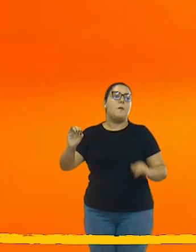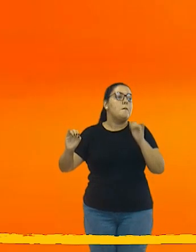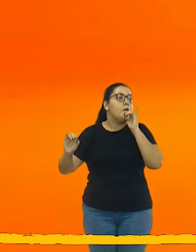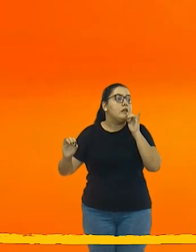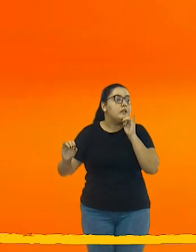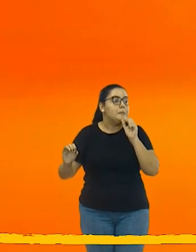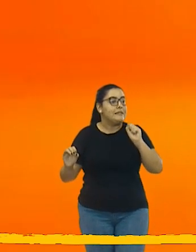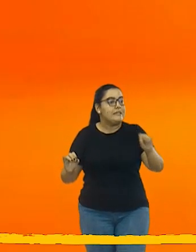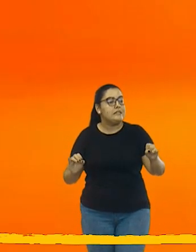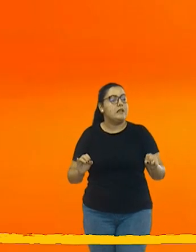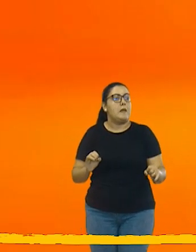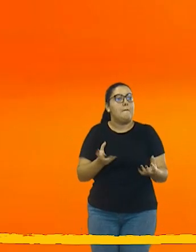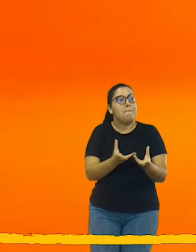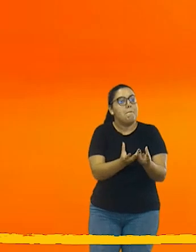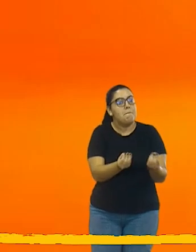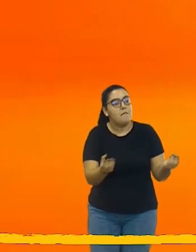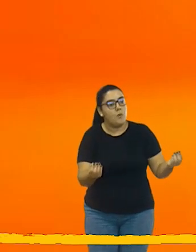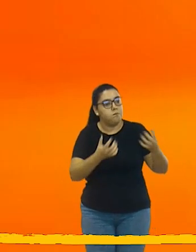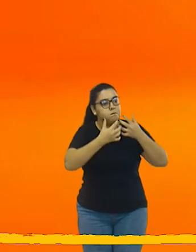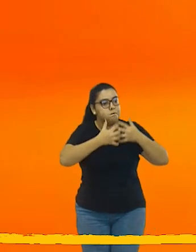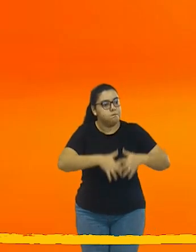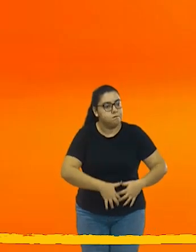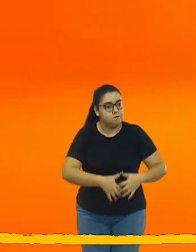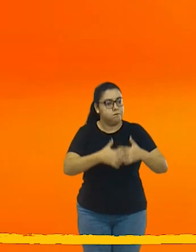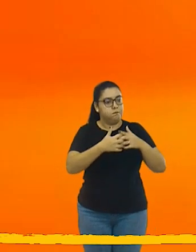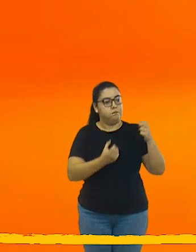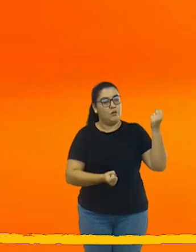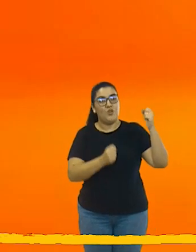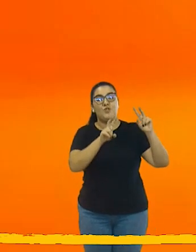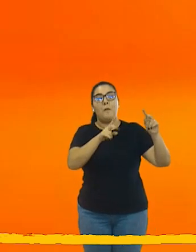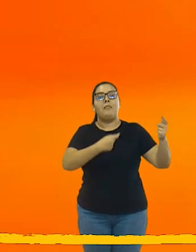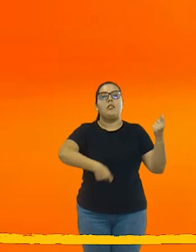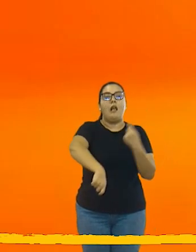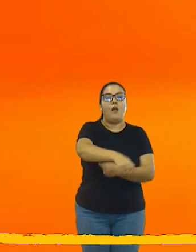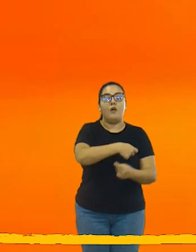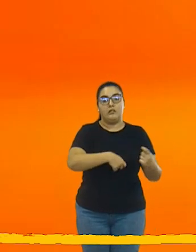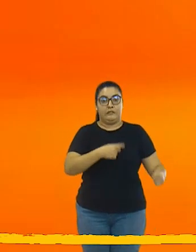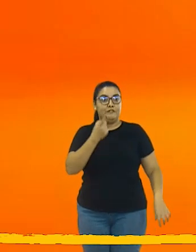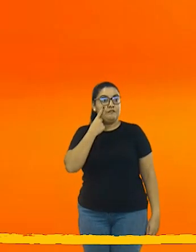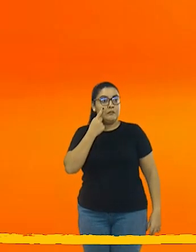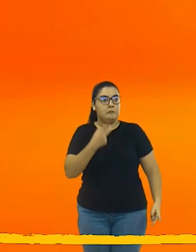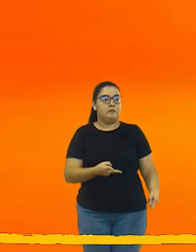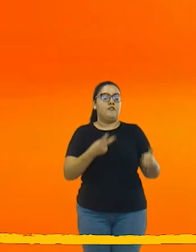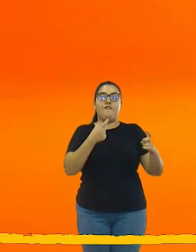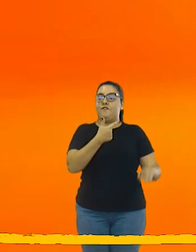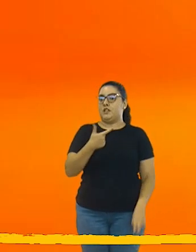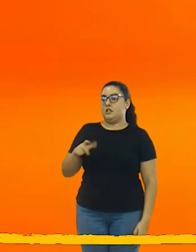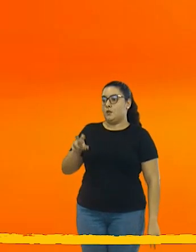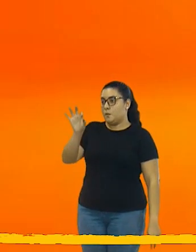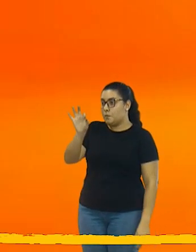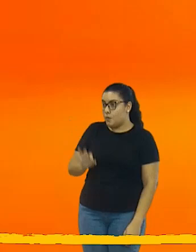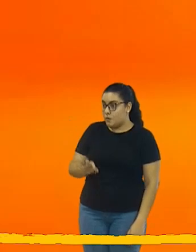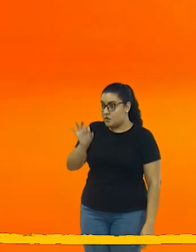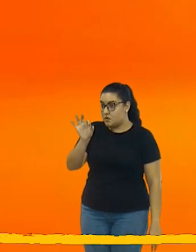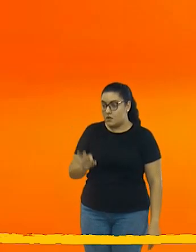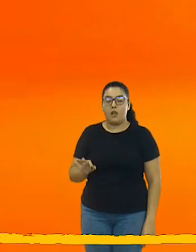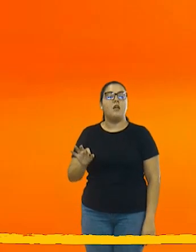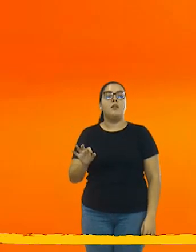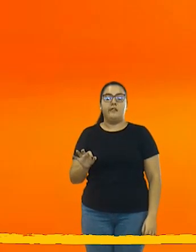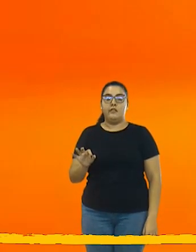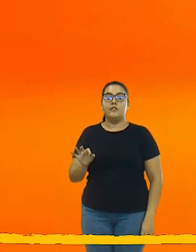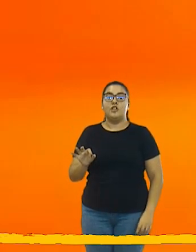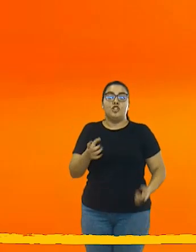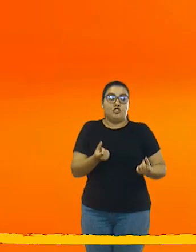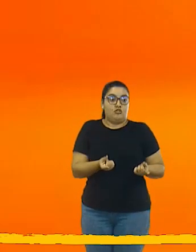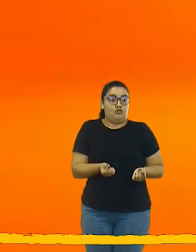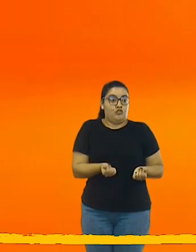cada vez mais latifúndios monocultor mecanizado, eu estou falando do agronegócio. Nós vimos que quase 25%, 1/4 de toda a